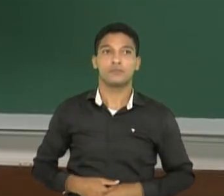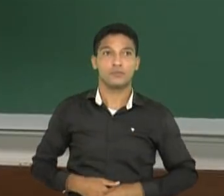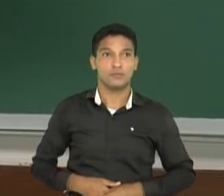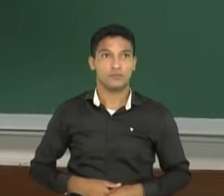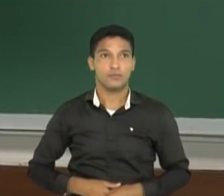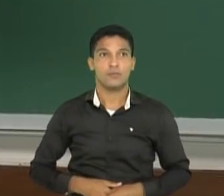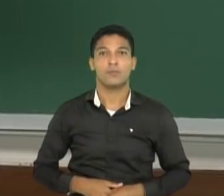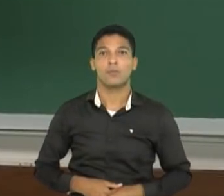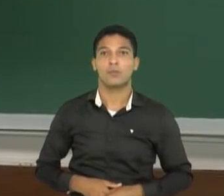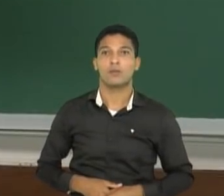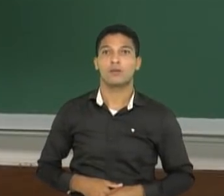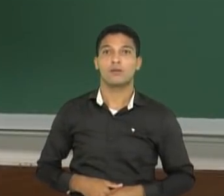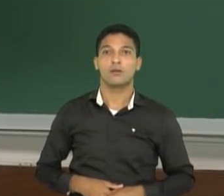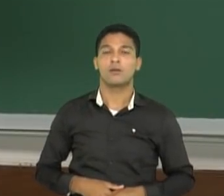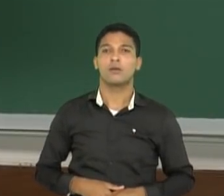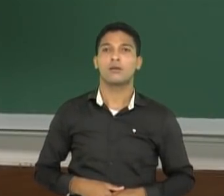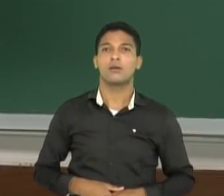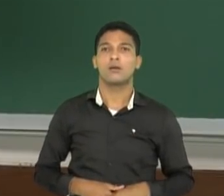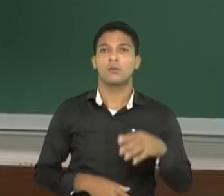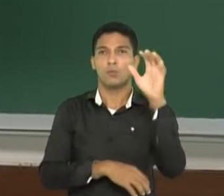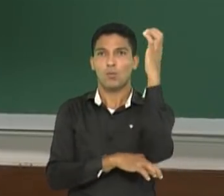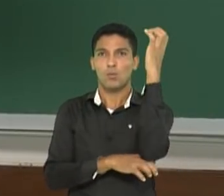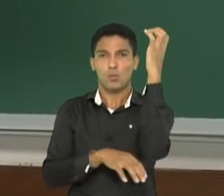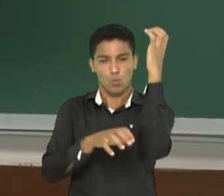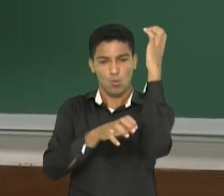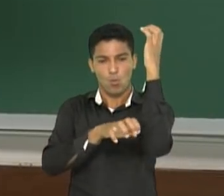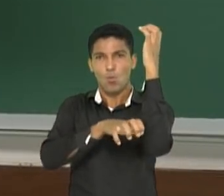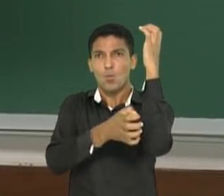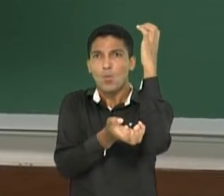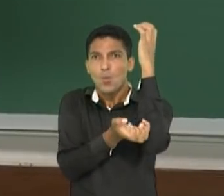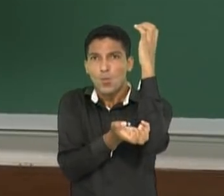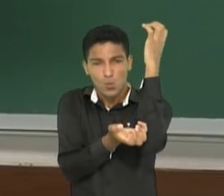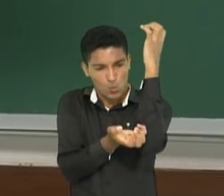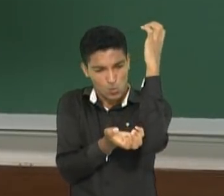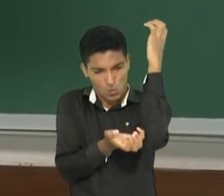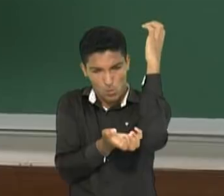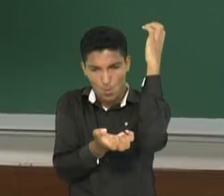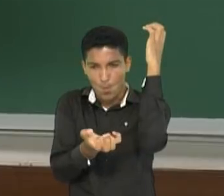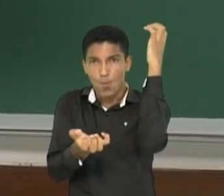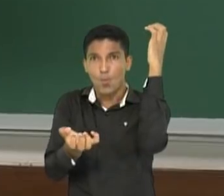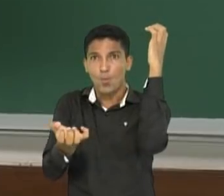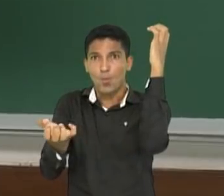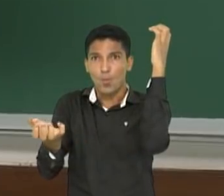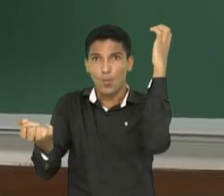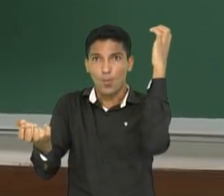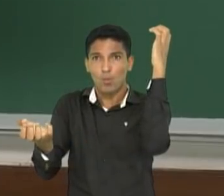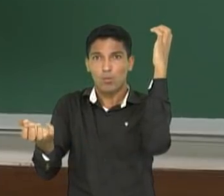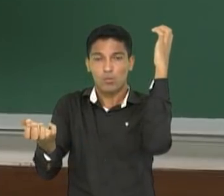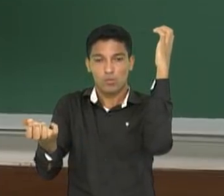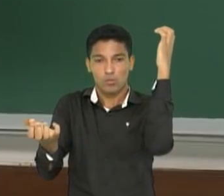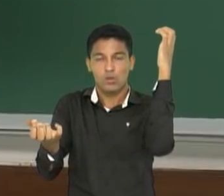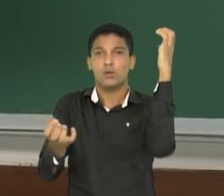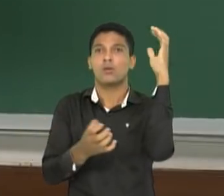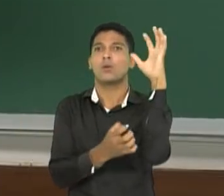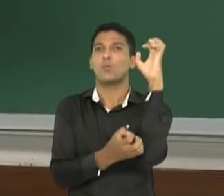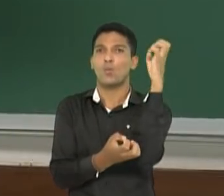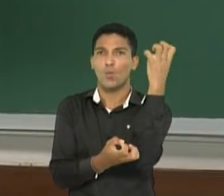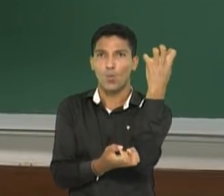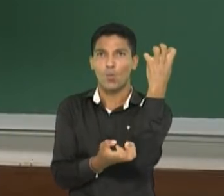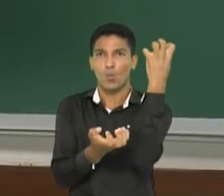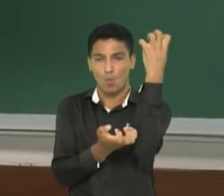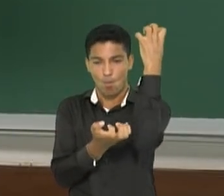na sub-região chamada de sertão que a gente tem aquela característica da seca, que diminui ali